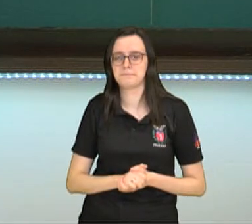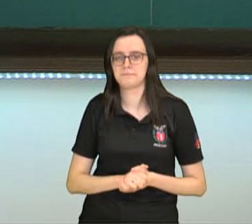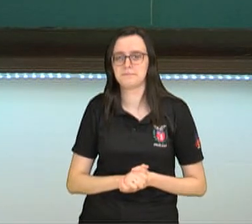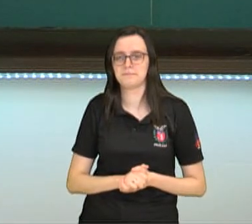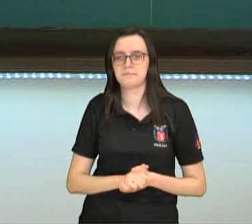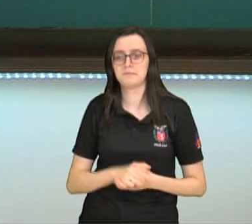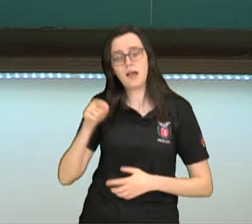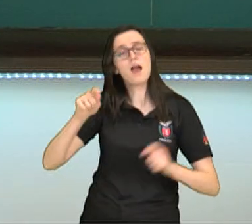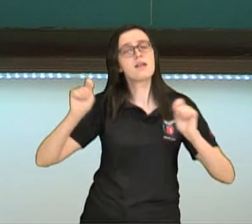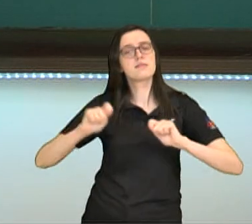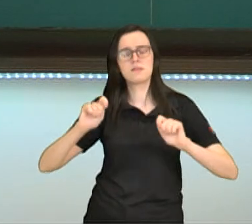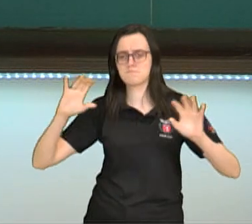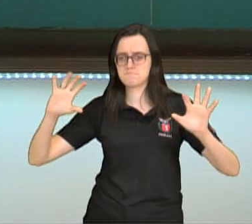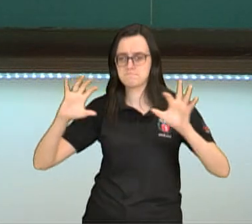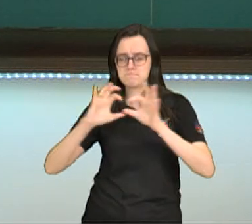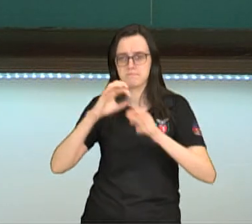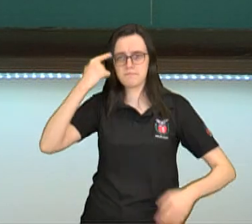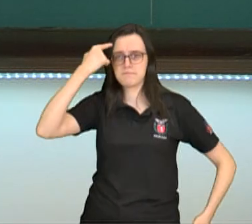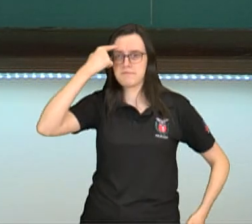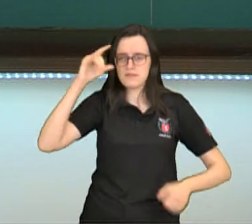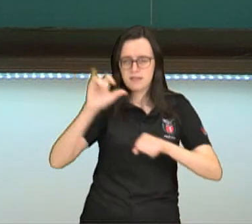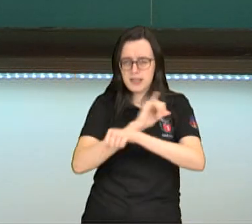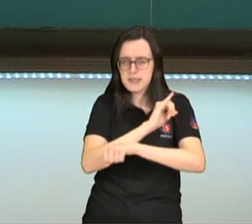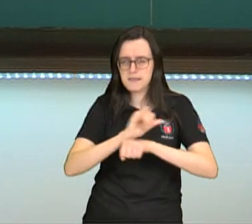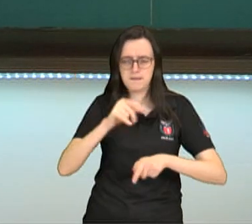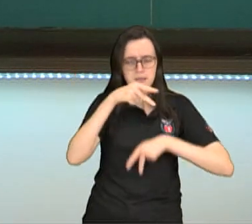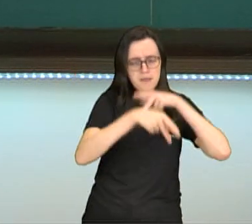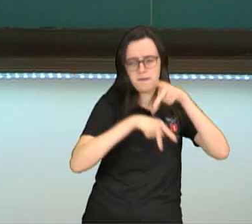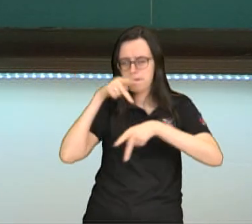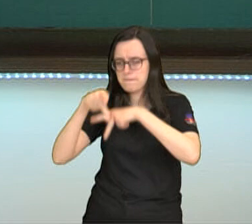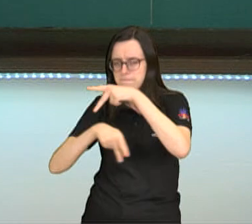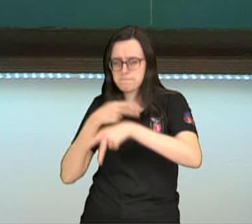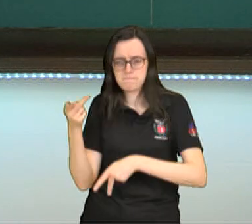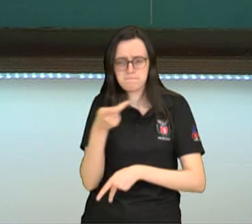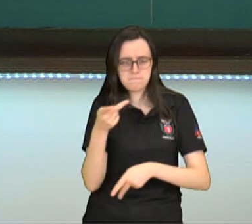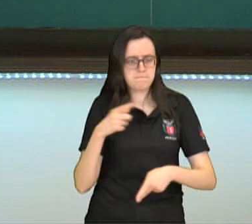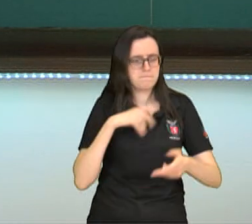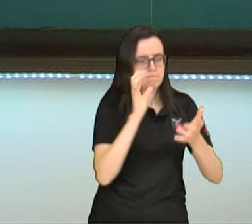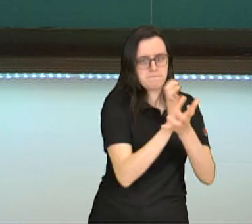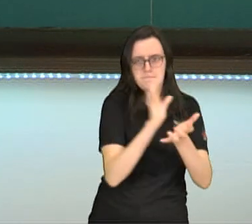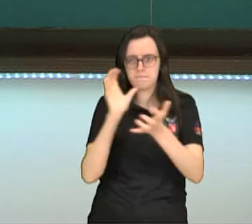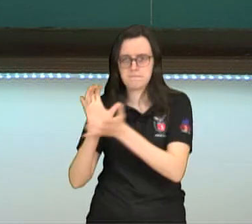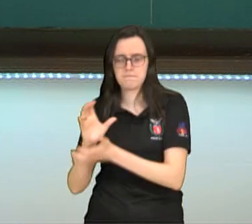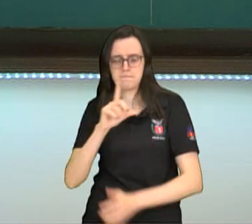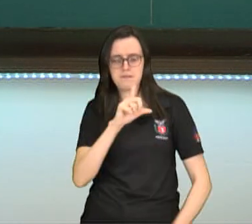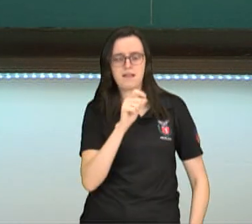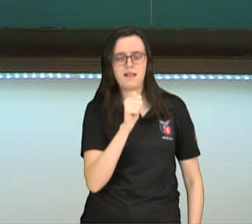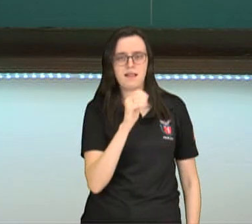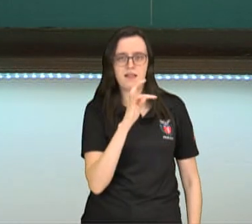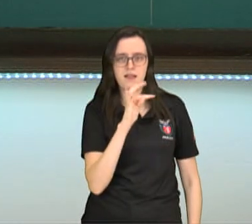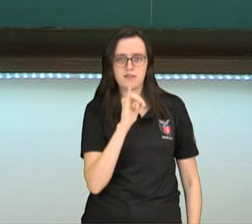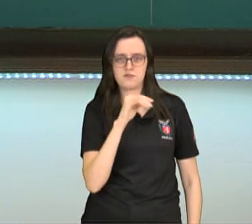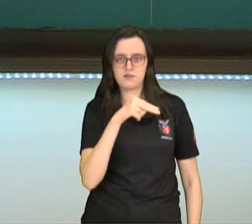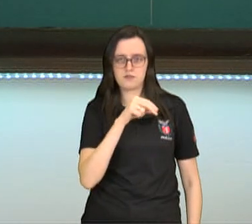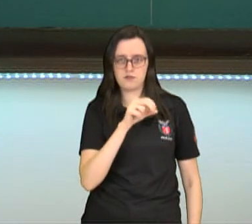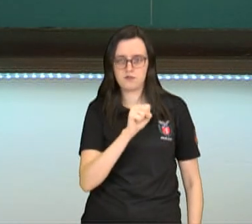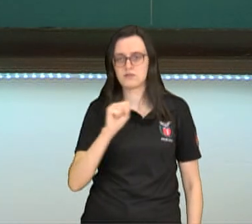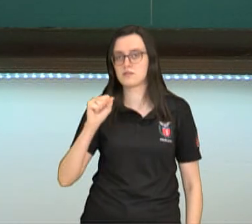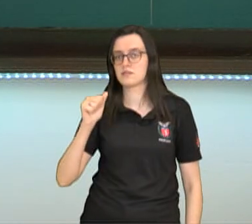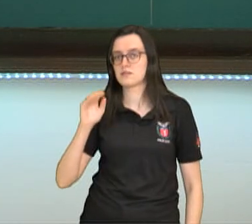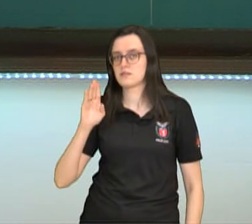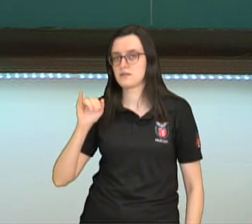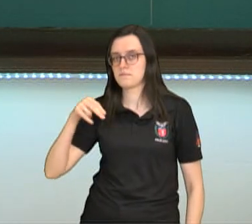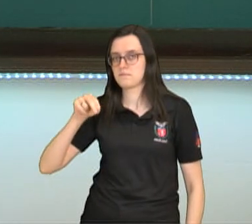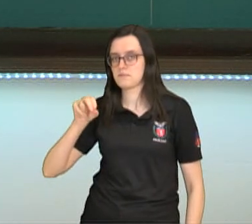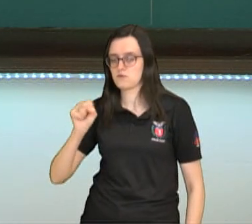essa poderia ser uma união estratégica ali dos latinos contra os sabinos, que eram povos ali contrários, que volta e